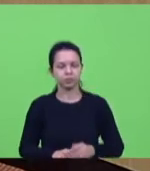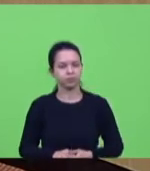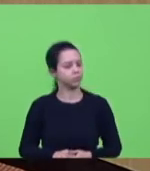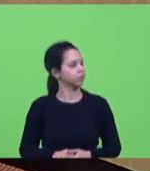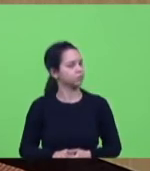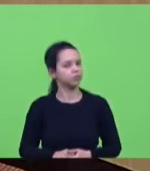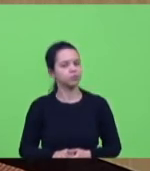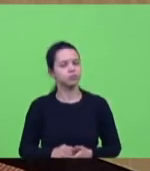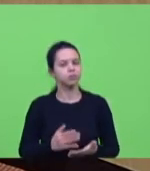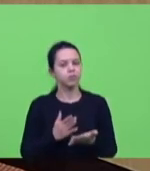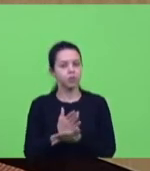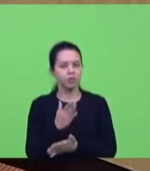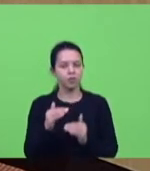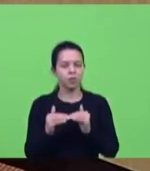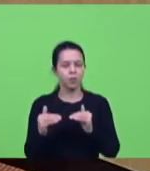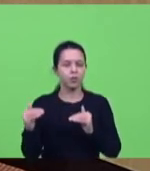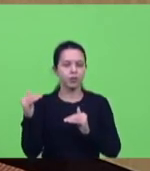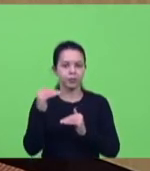Aprovado por maioria.